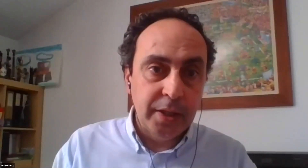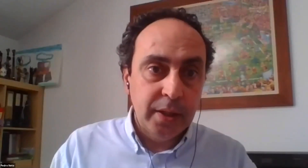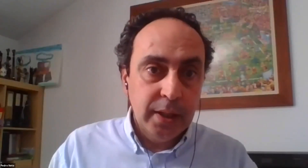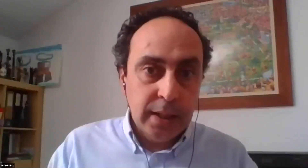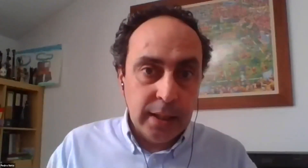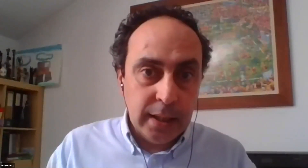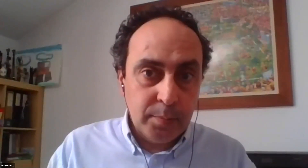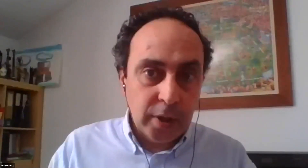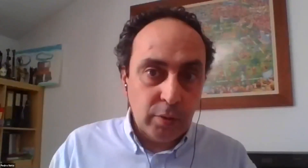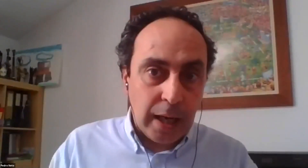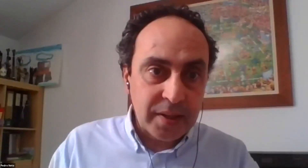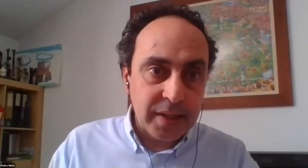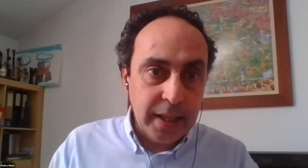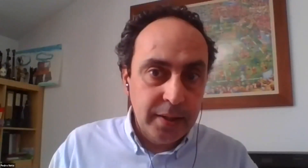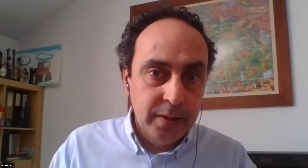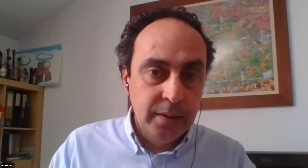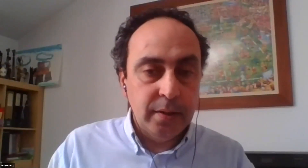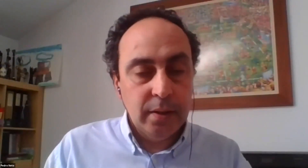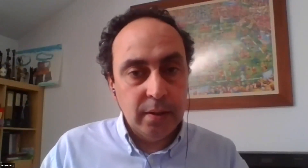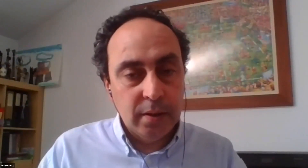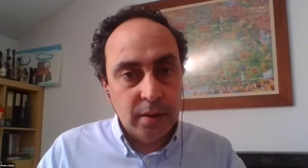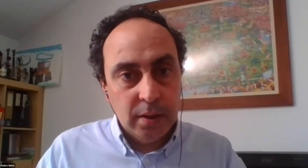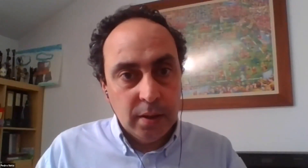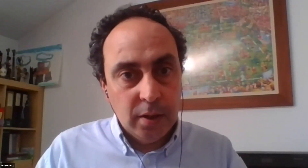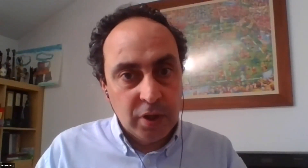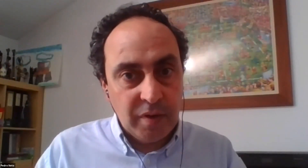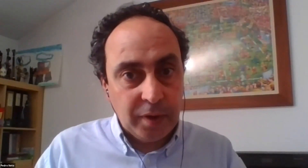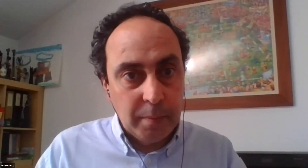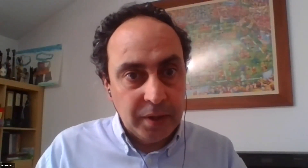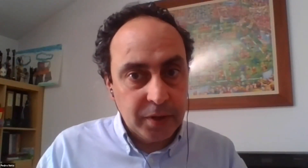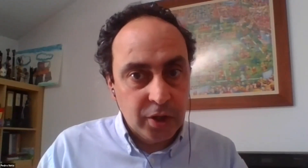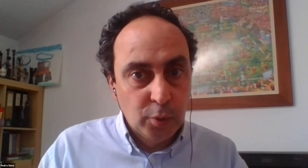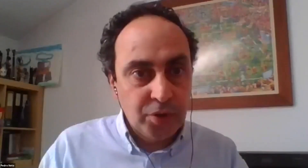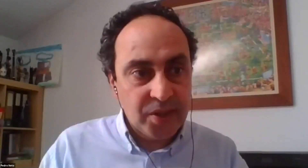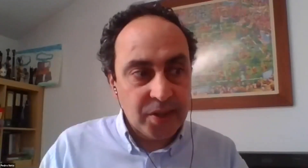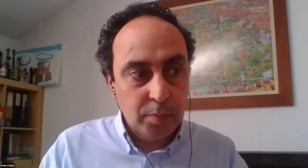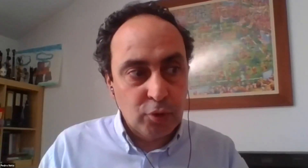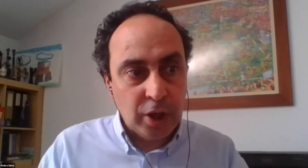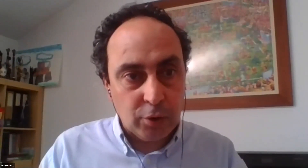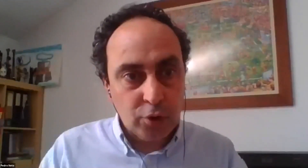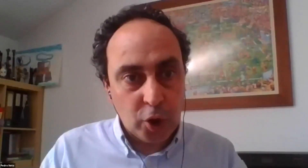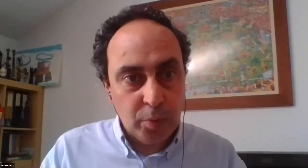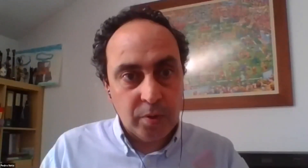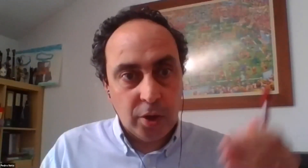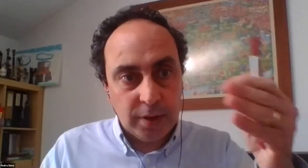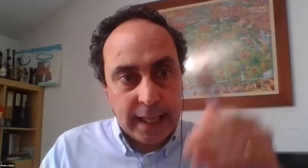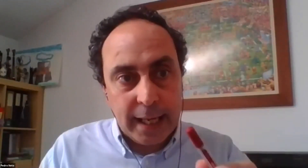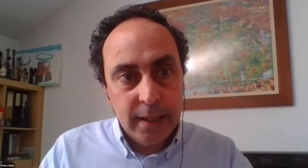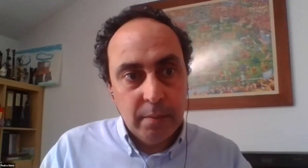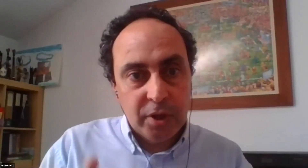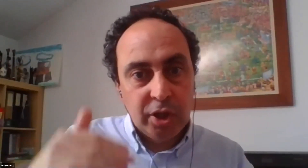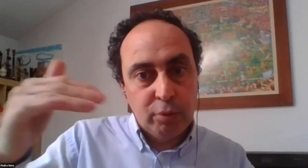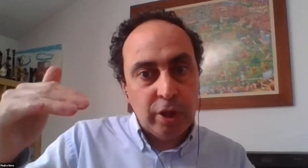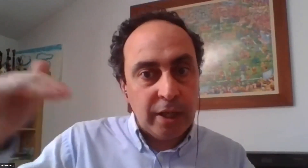a referir, portanto, há uma série de, inclusive, ferramentas de monitorização de projetos que nós podemos